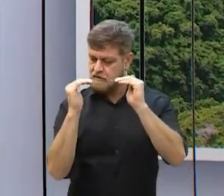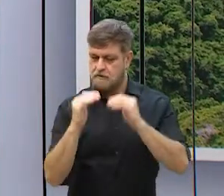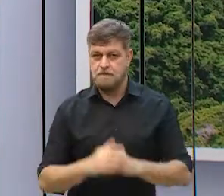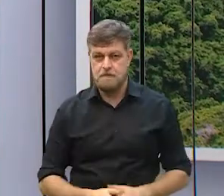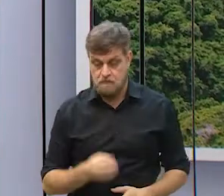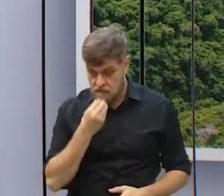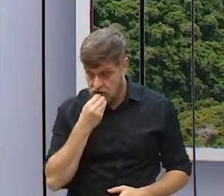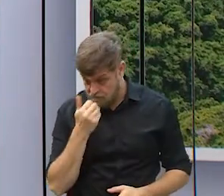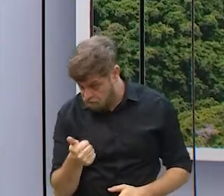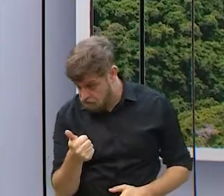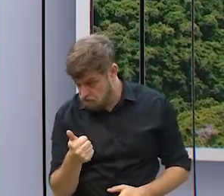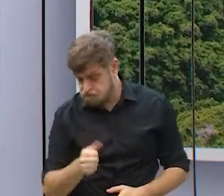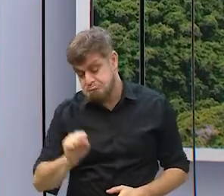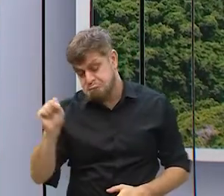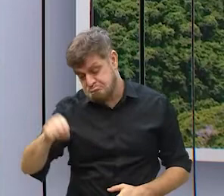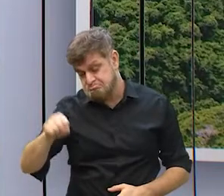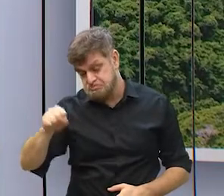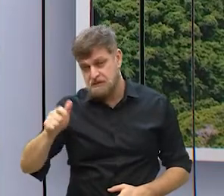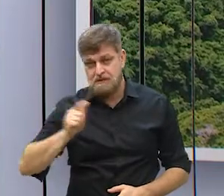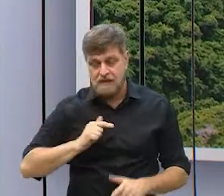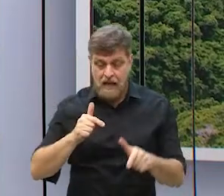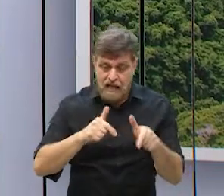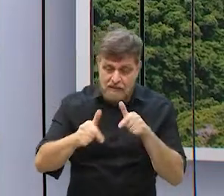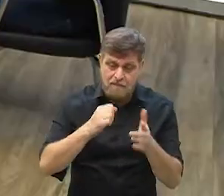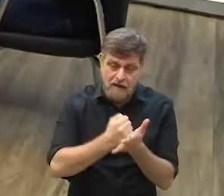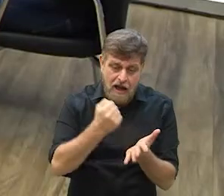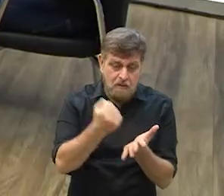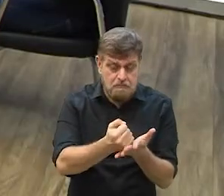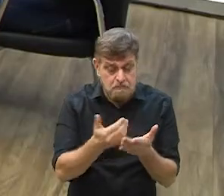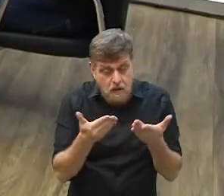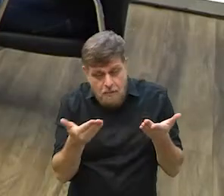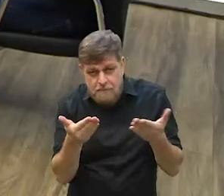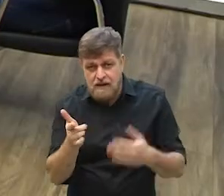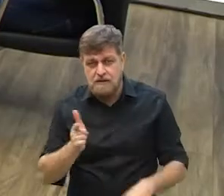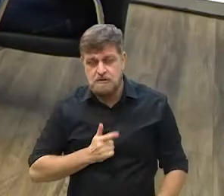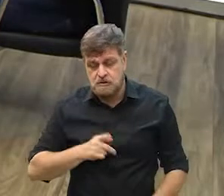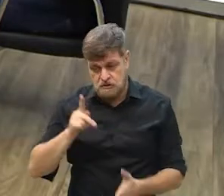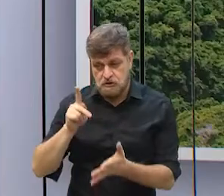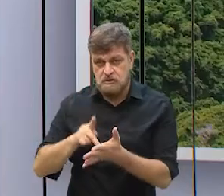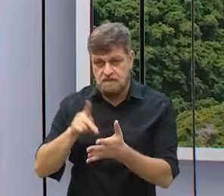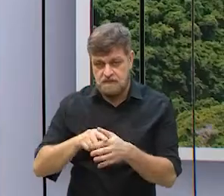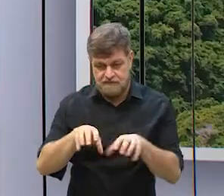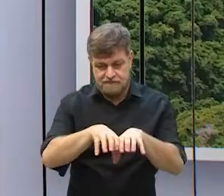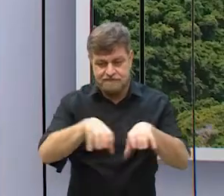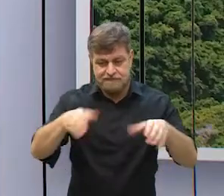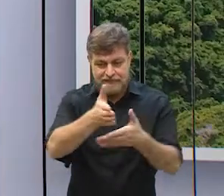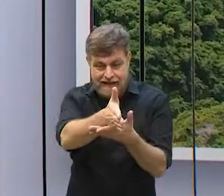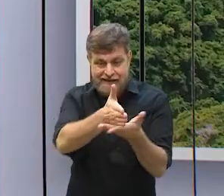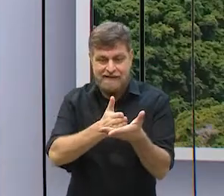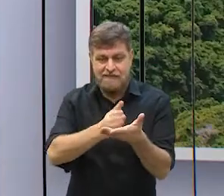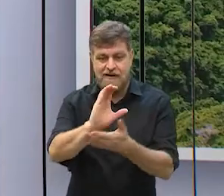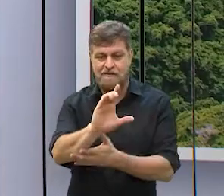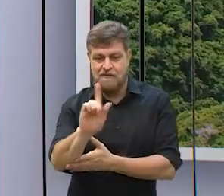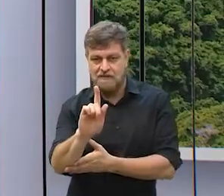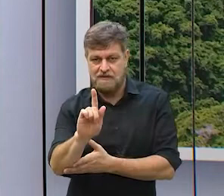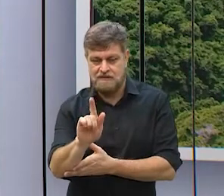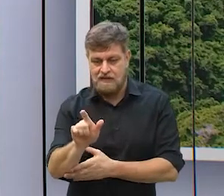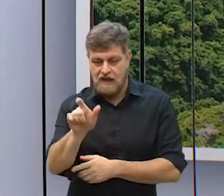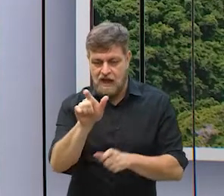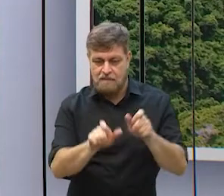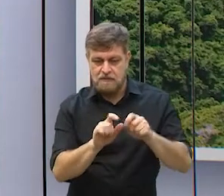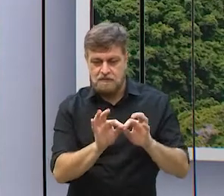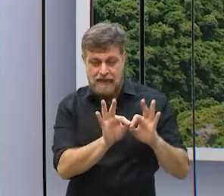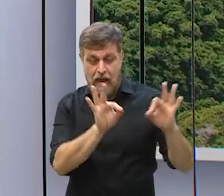é bom para a região? Não deixa de ser, porque leva emprego e tudo mais, mas, de fato, a gente corre esse risco daquele cidadão que está lá